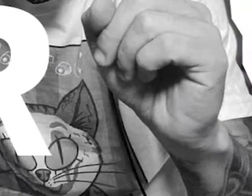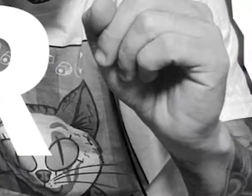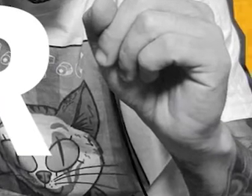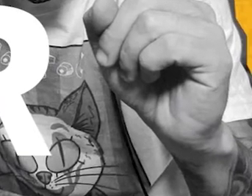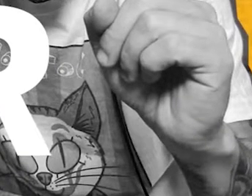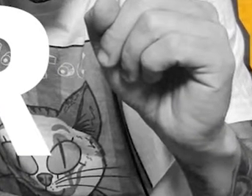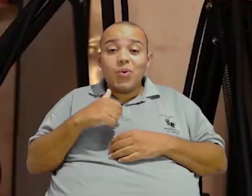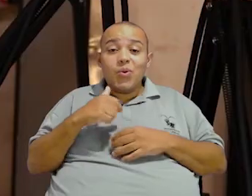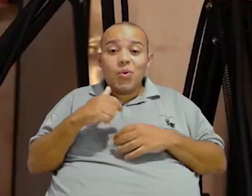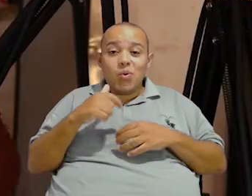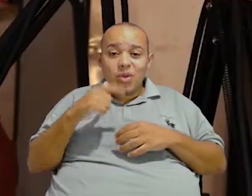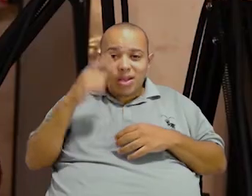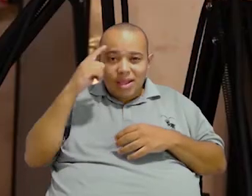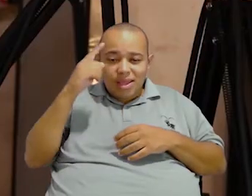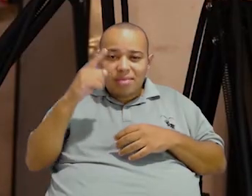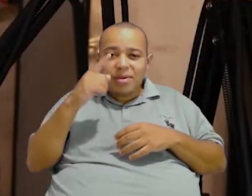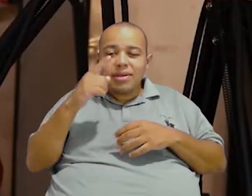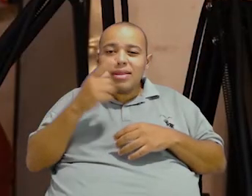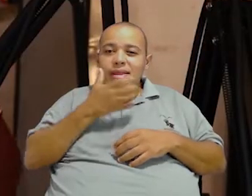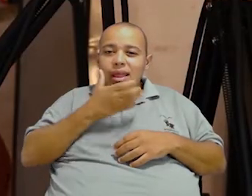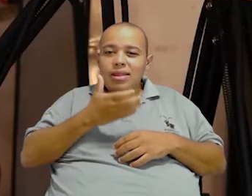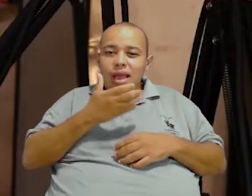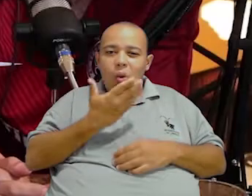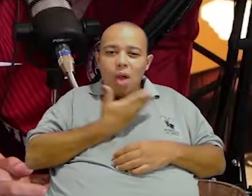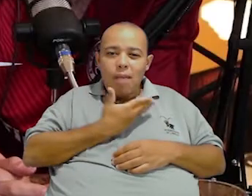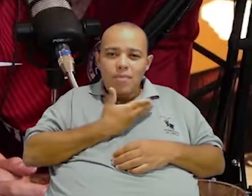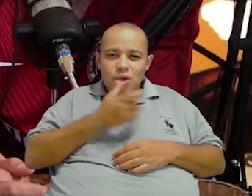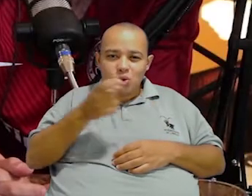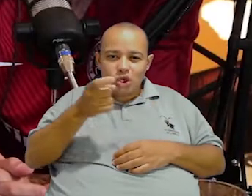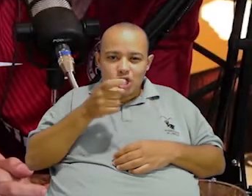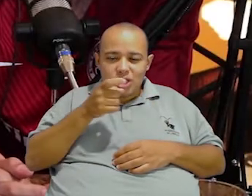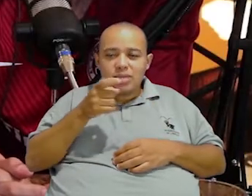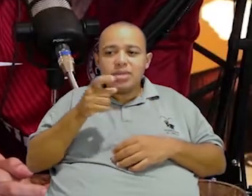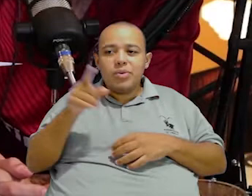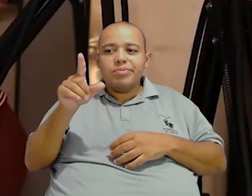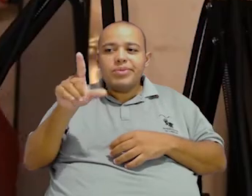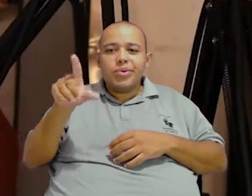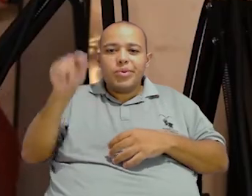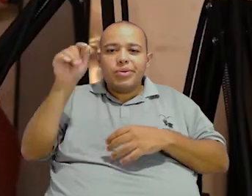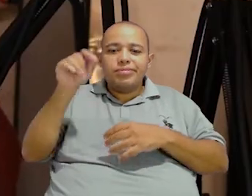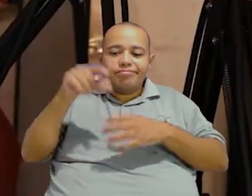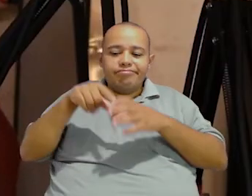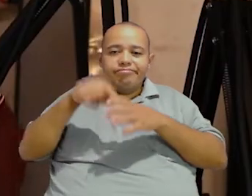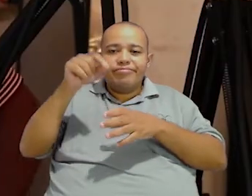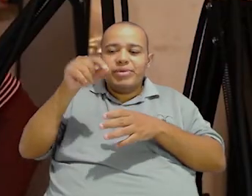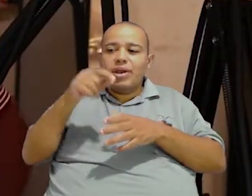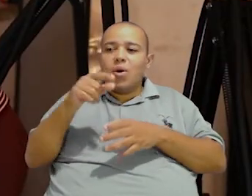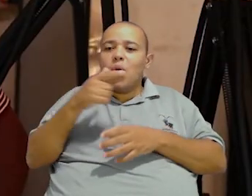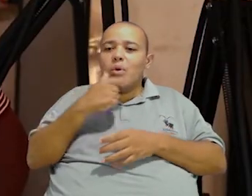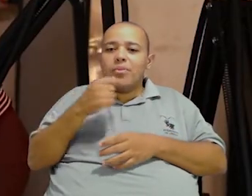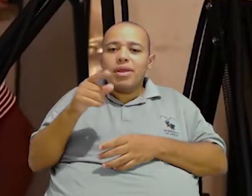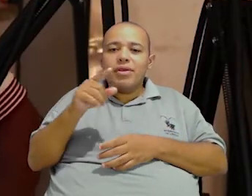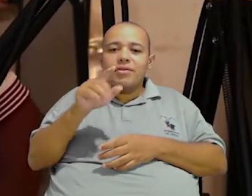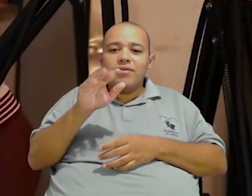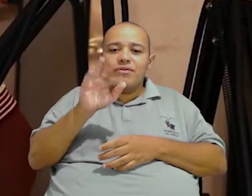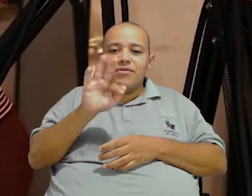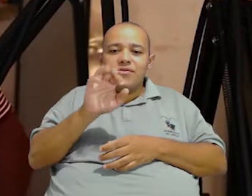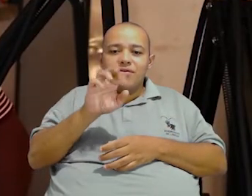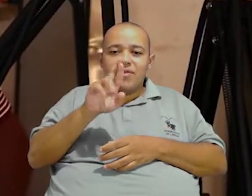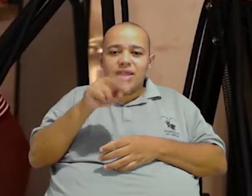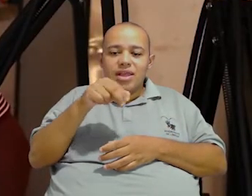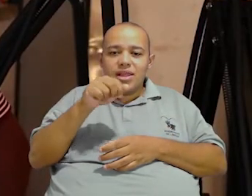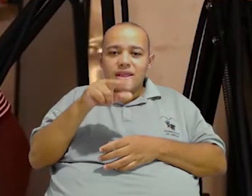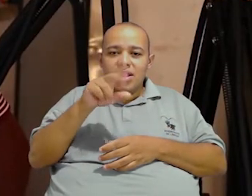Qual foi? Eu tirei Fernando Fuli no Amigo X. No Amigo X lá da TV Vitória. Aí o danado vai e pede camisa do Flamengo.